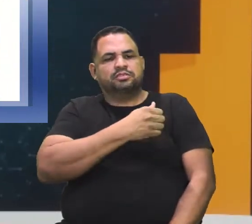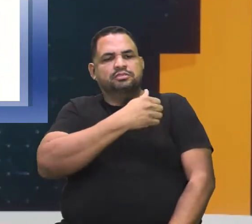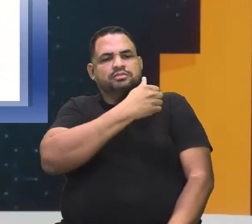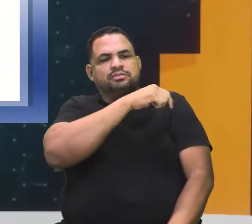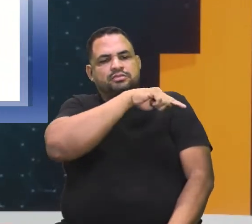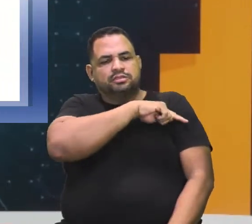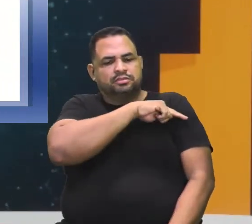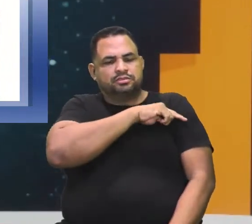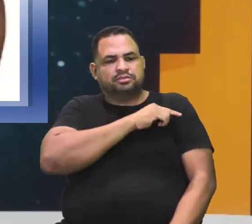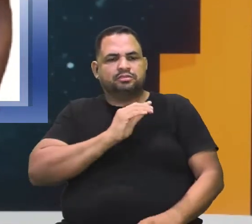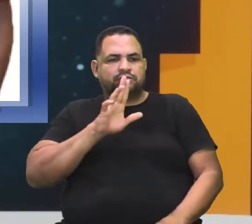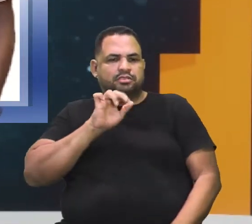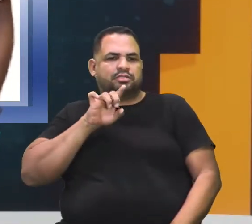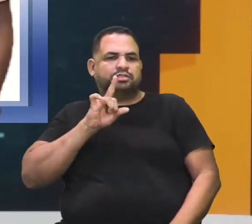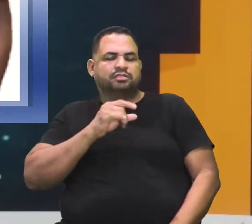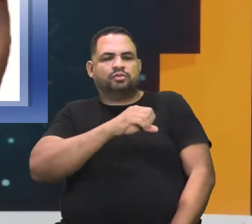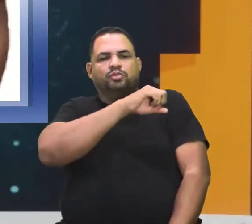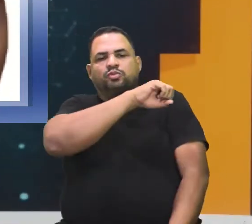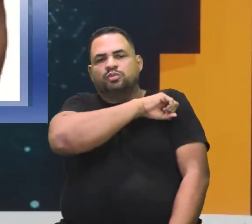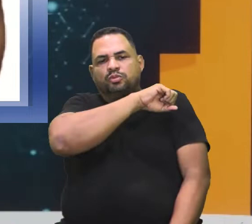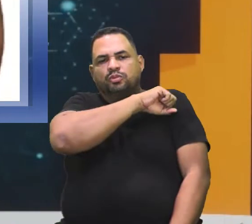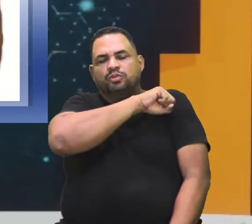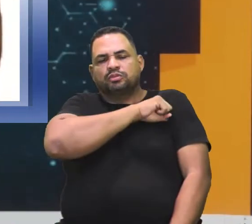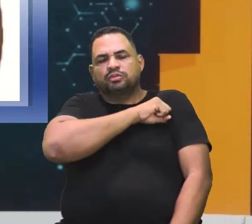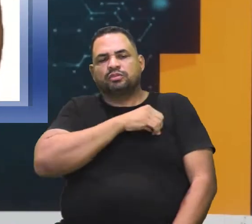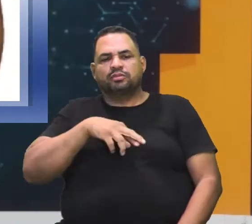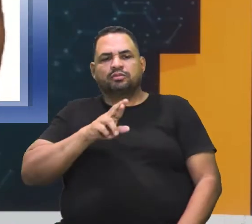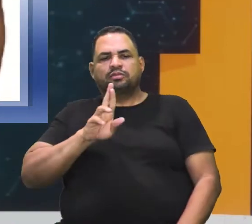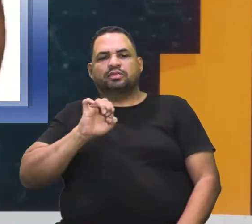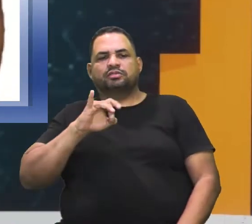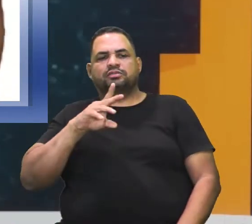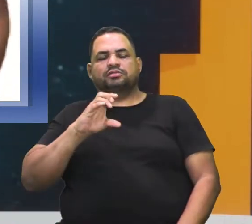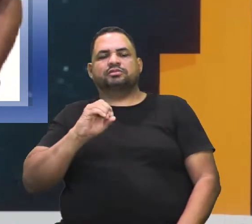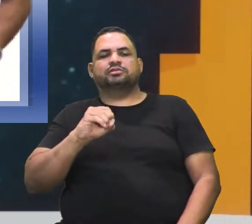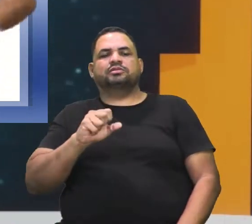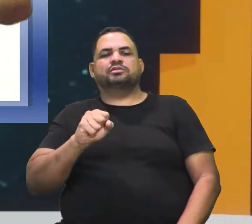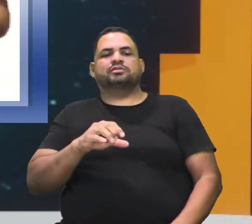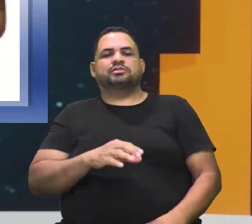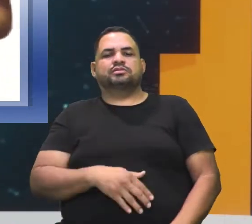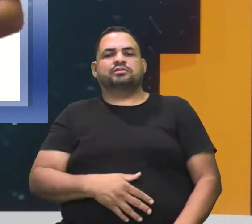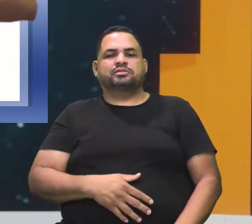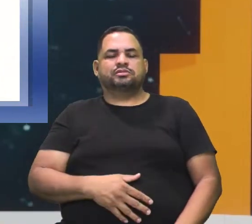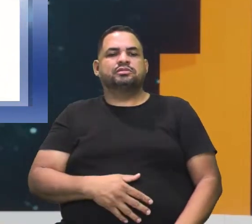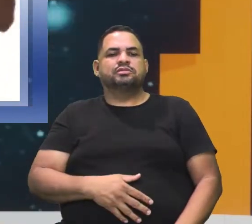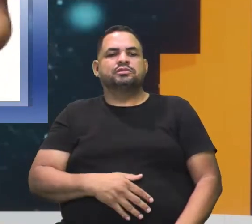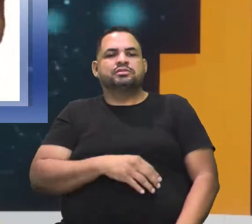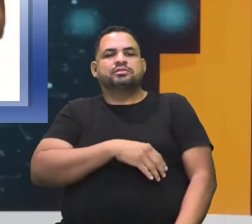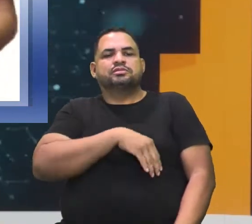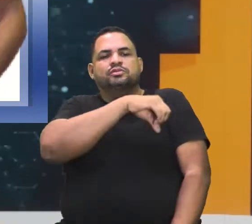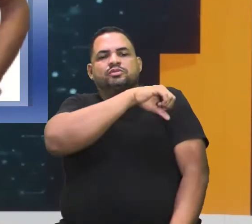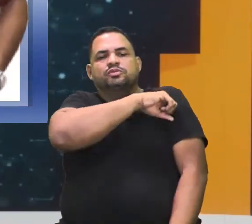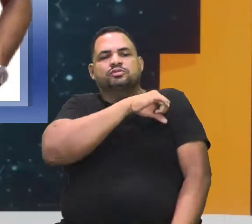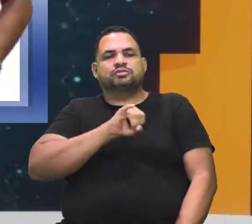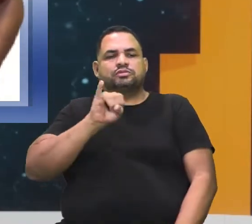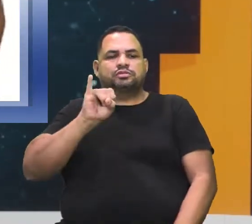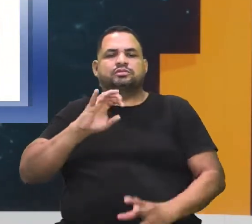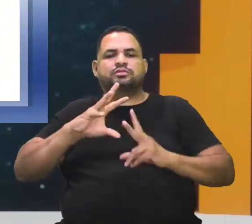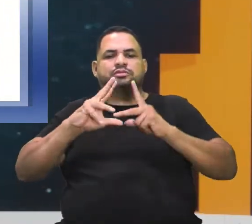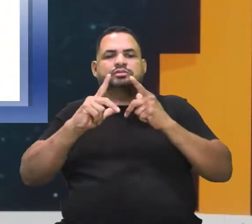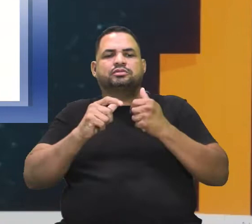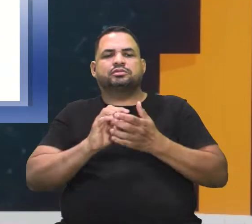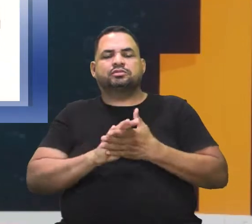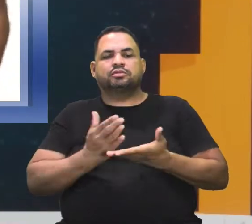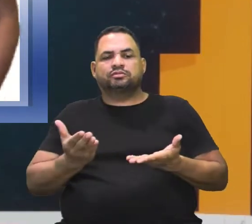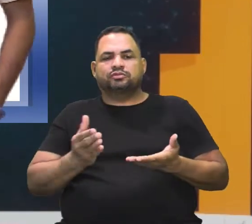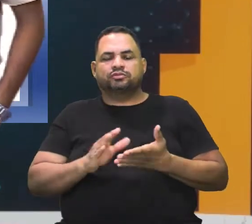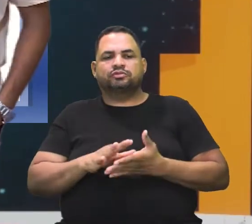Nos sétimos inteiros. No oitavo, os racionais. E chegamos no nono com os irracionais. E todos os outros reais,